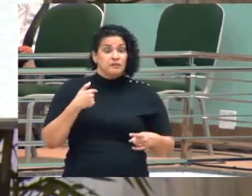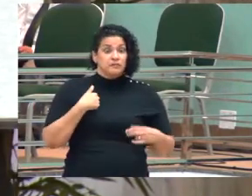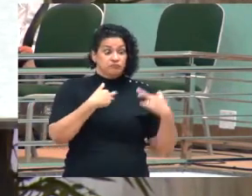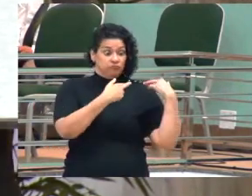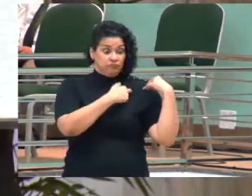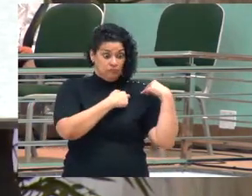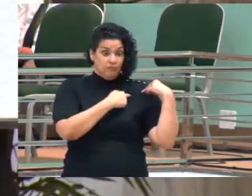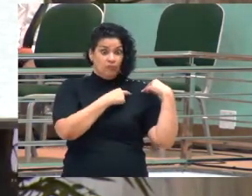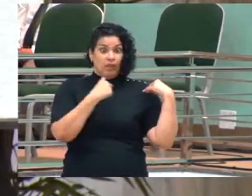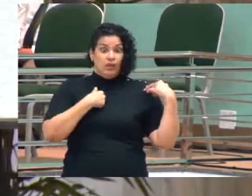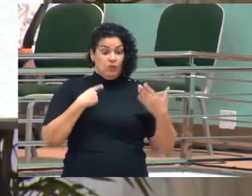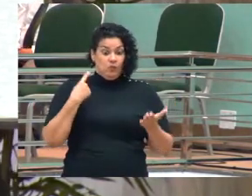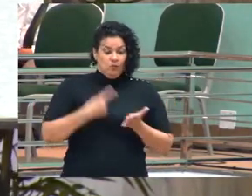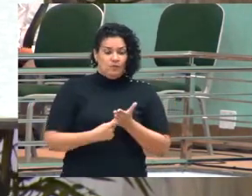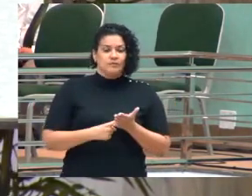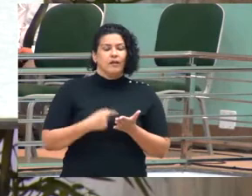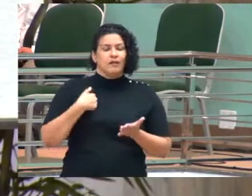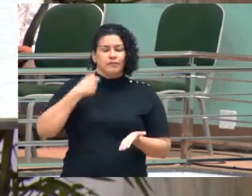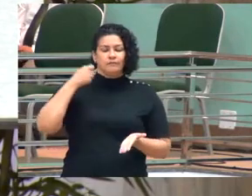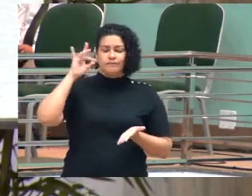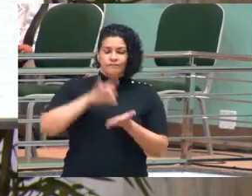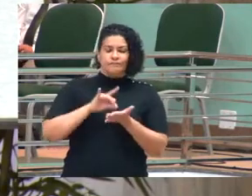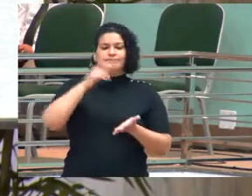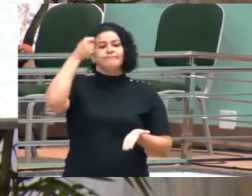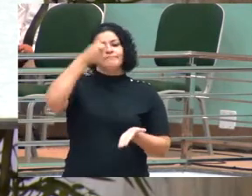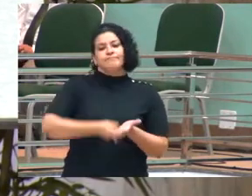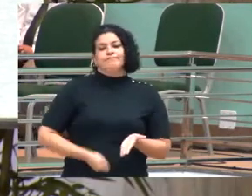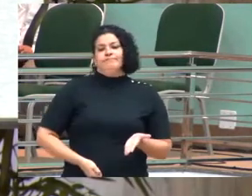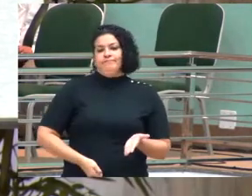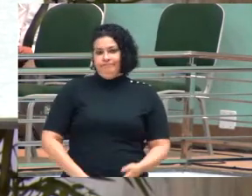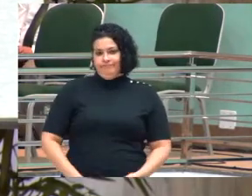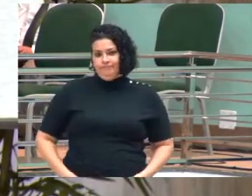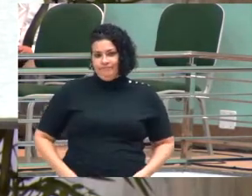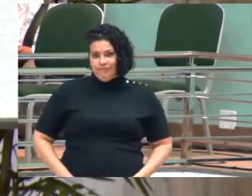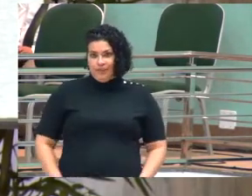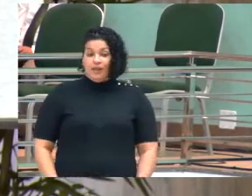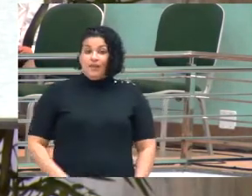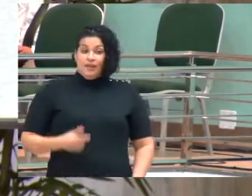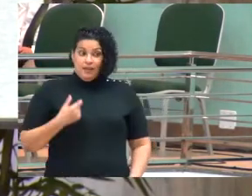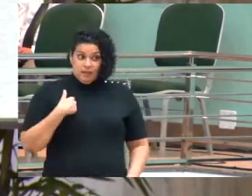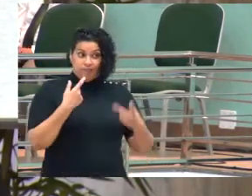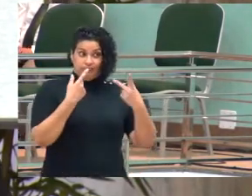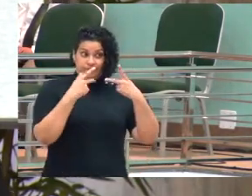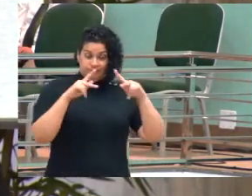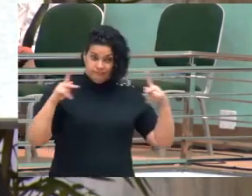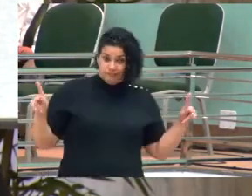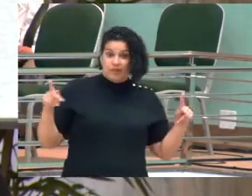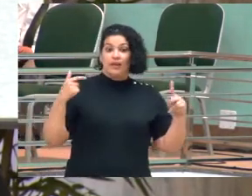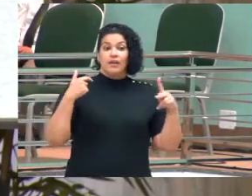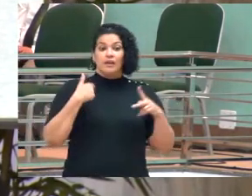eu havia cumprido. Eu preguei e preparei o caminho do Senhor.